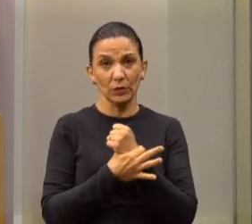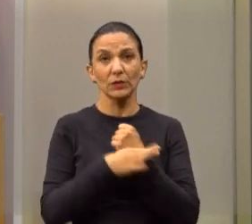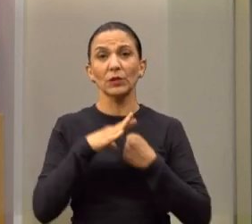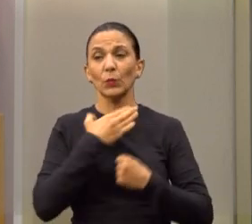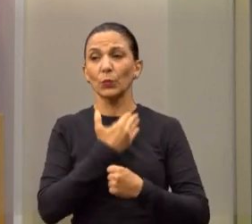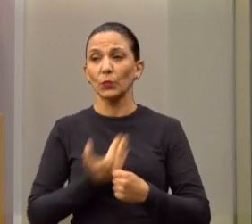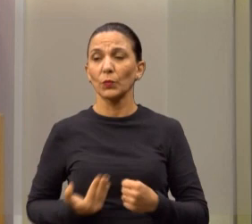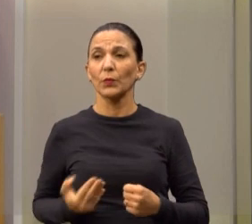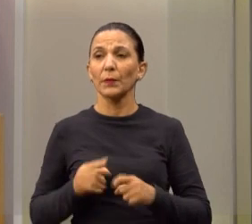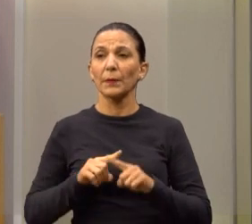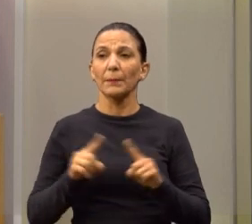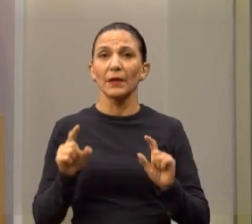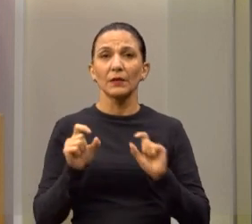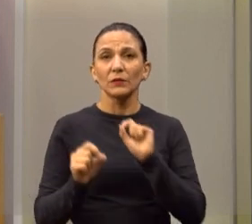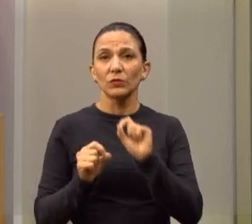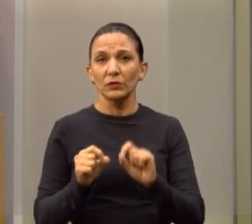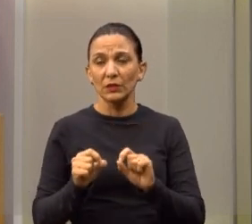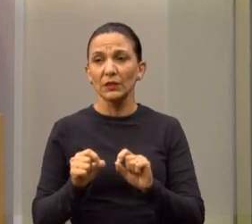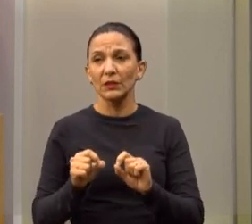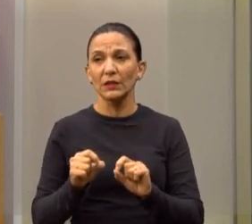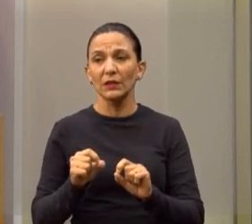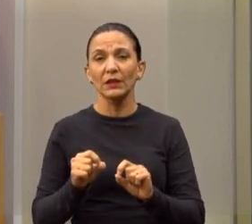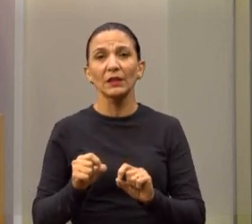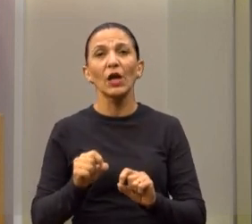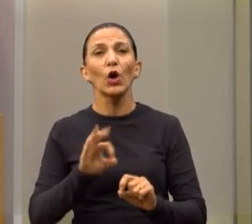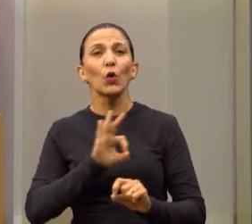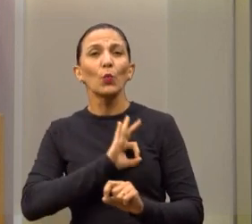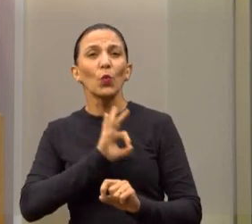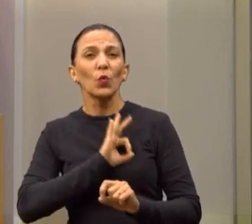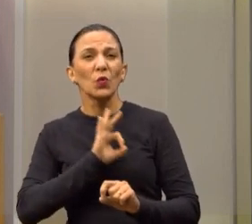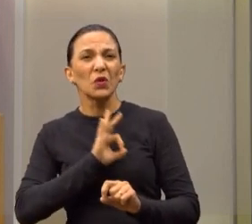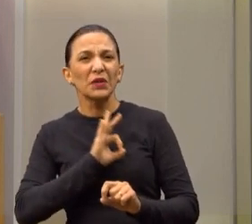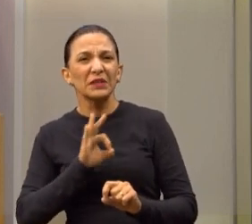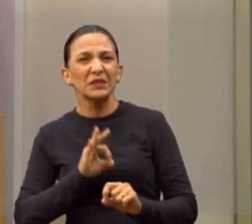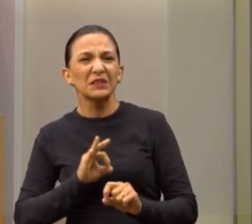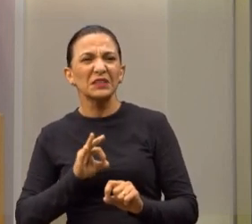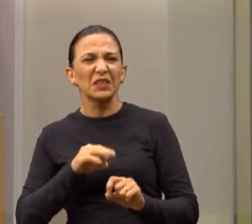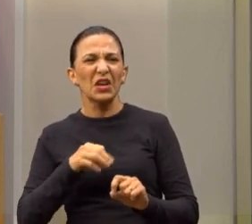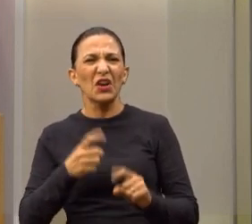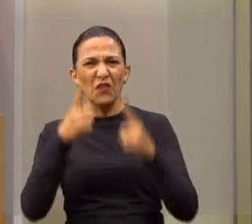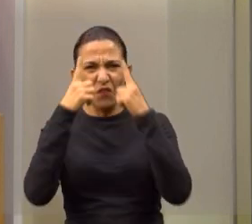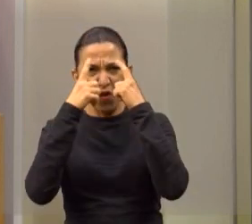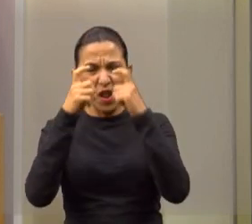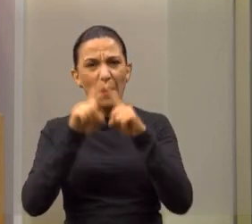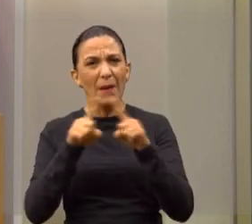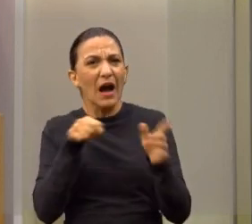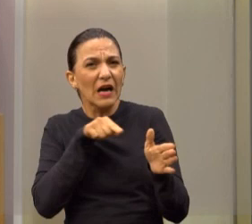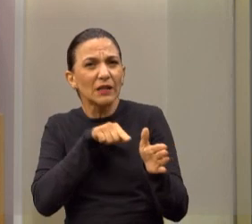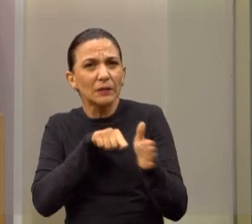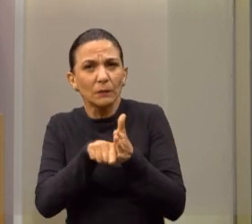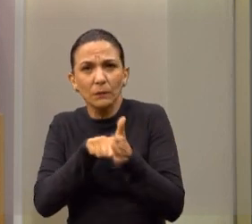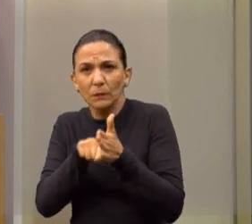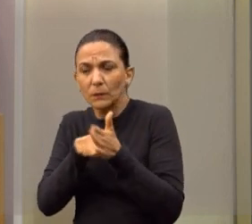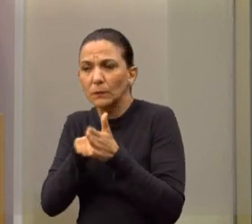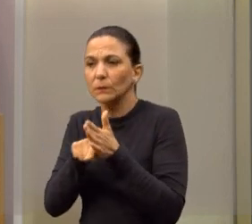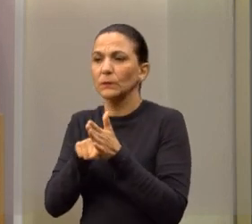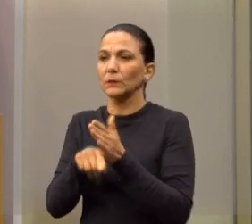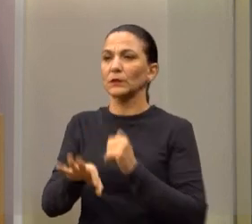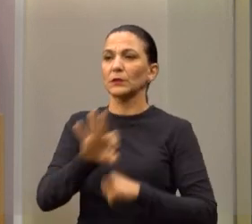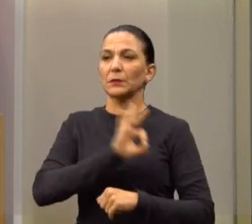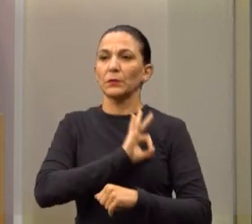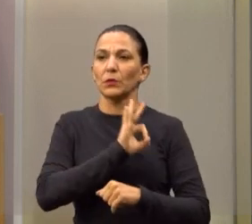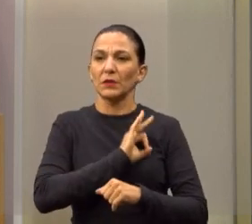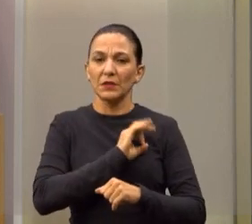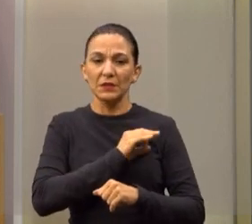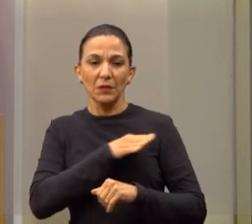pública, mas não naquela polícia ostensiva, e sim na polícia investigativa, na polícia em que faz